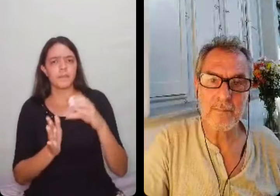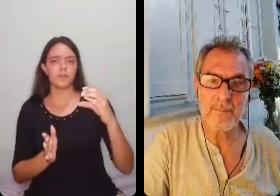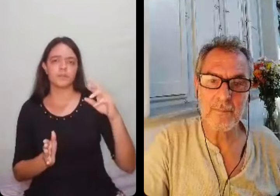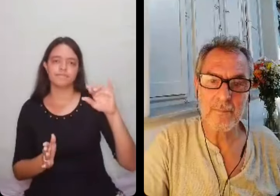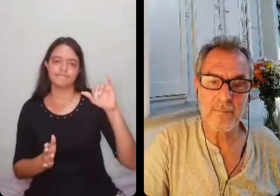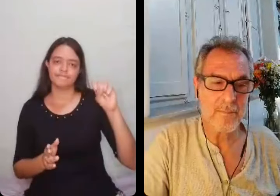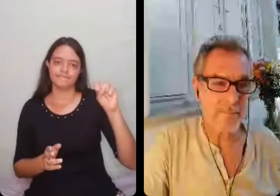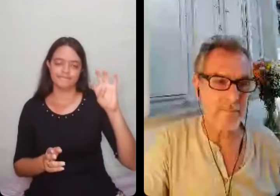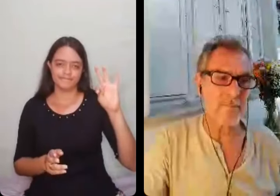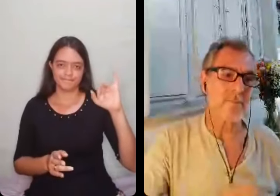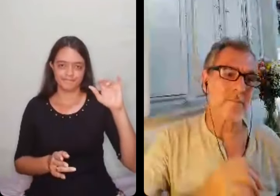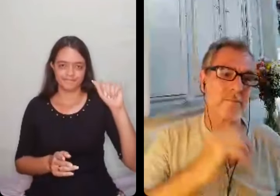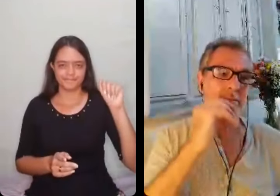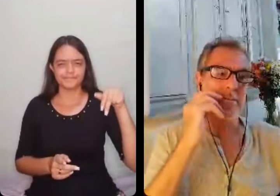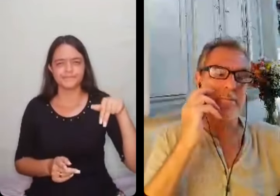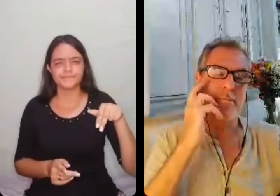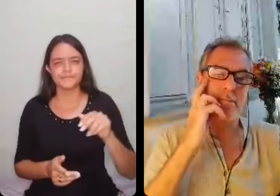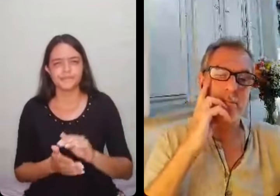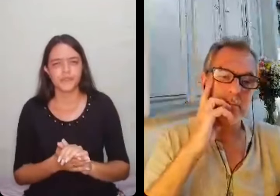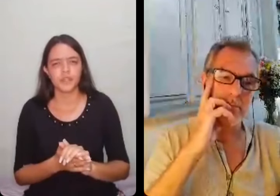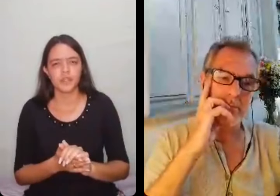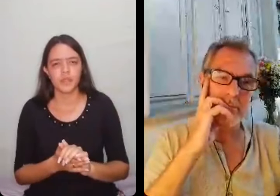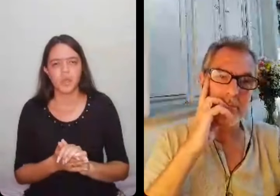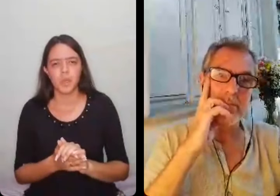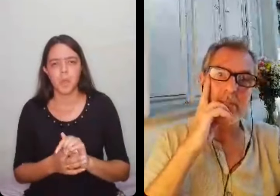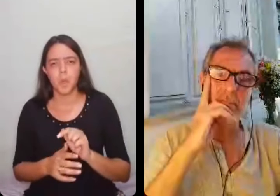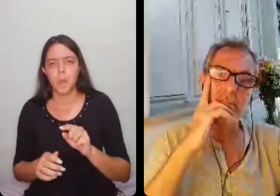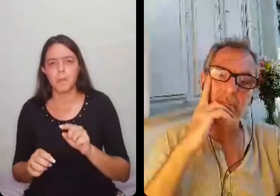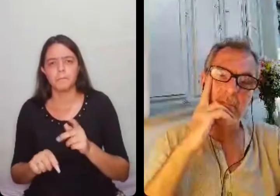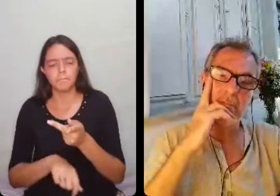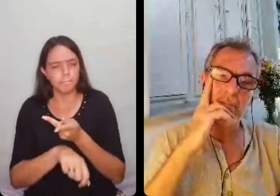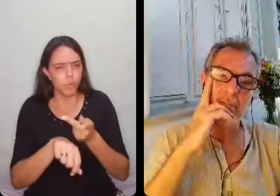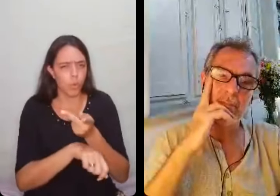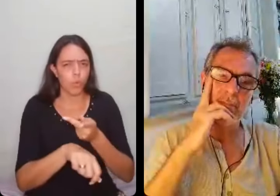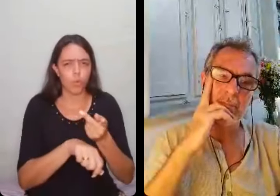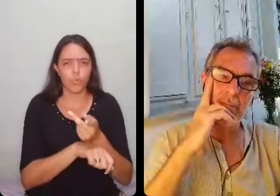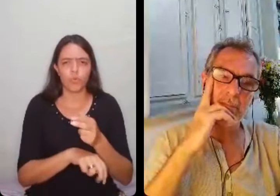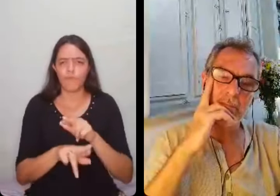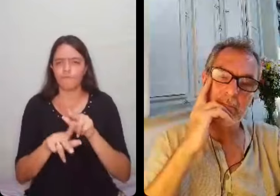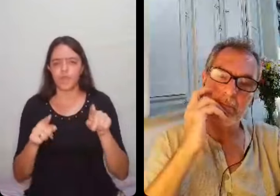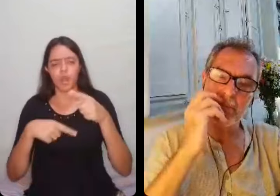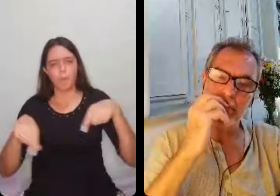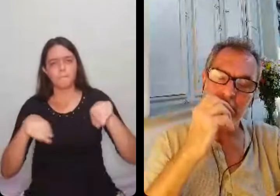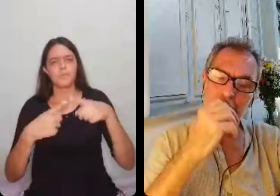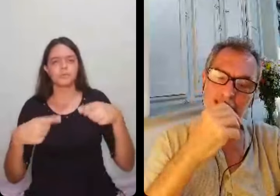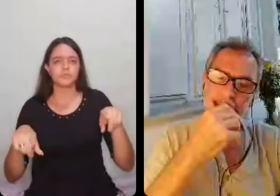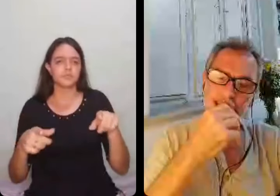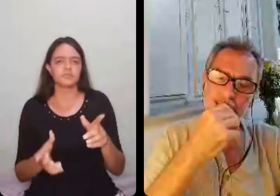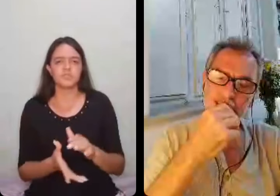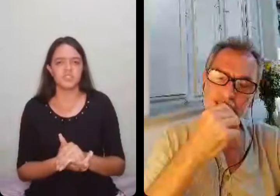várias músicas, de vários gêneros, várias etnias. E a partir, né? Da